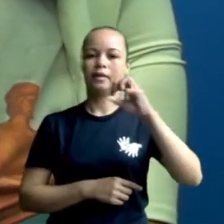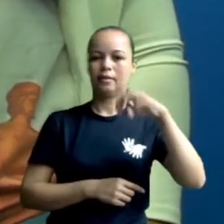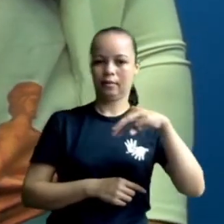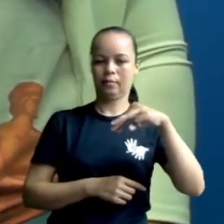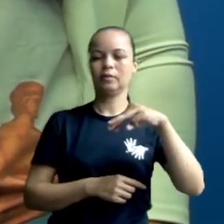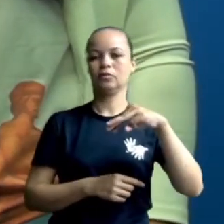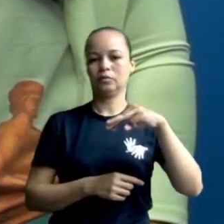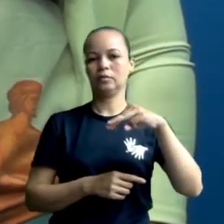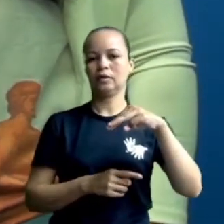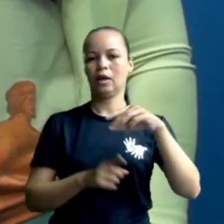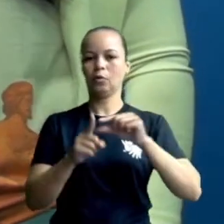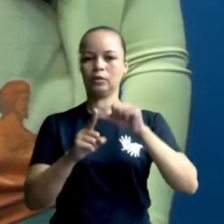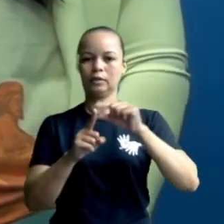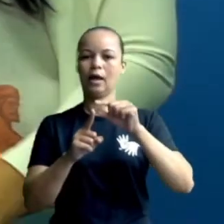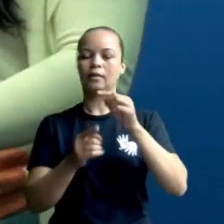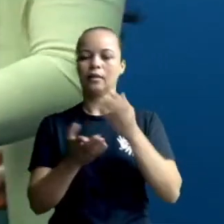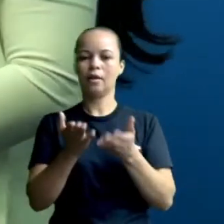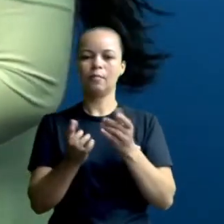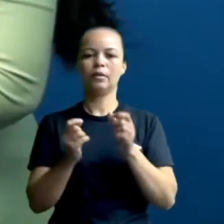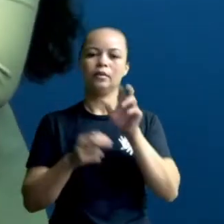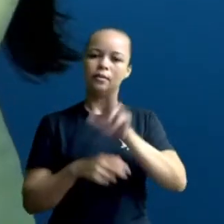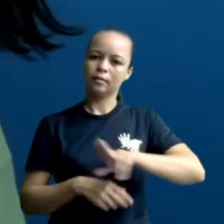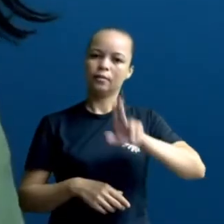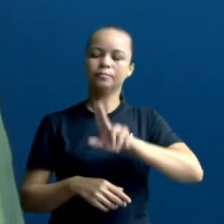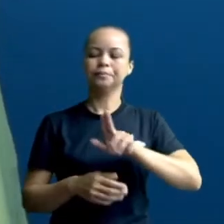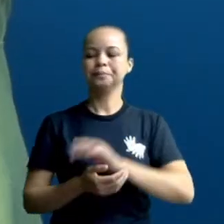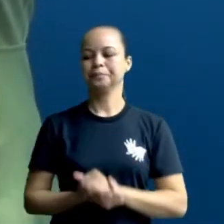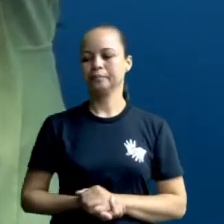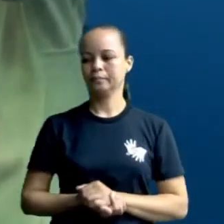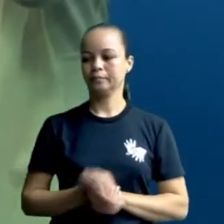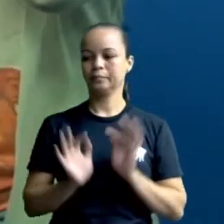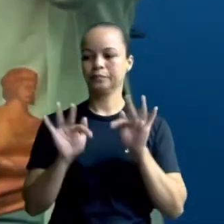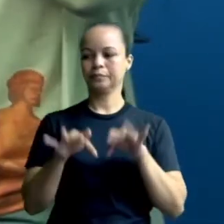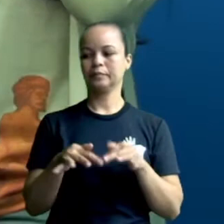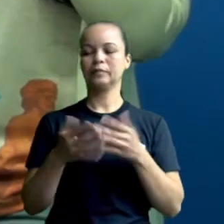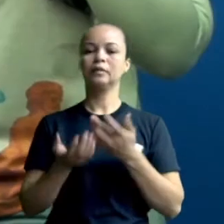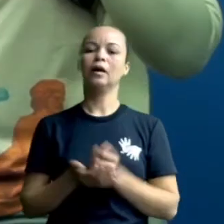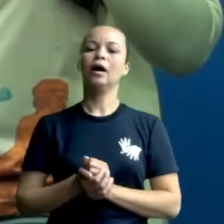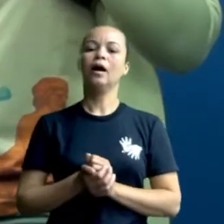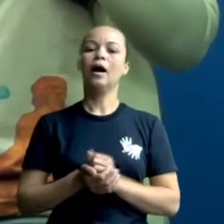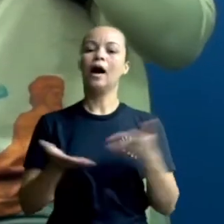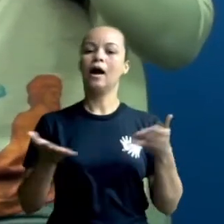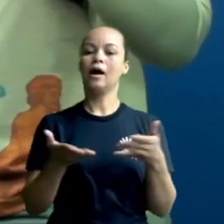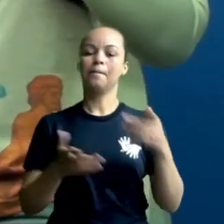unidade de medida que eu usei, tá certo? Agora, por último, o nosso